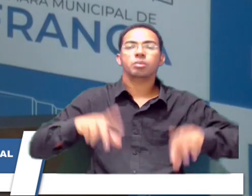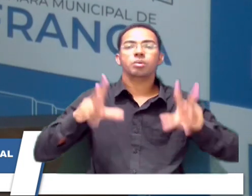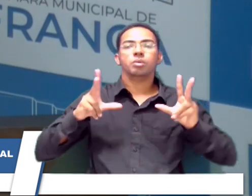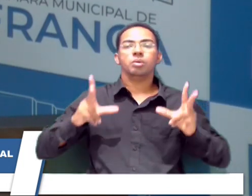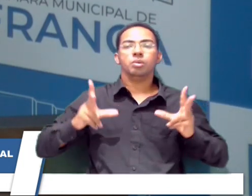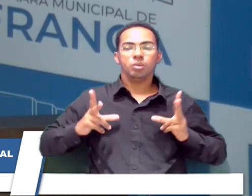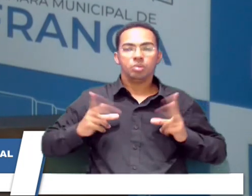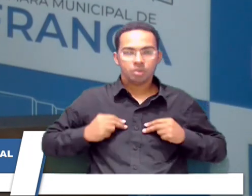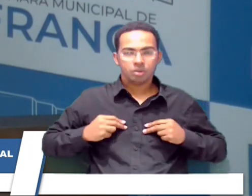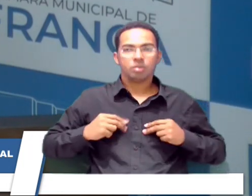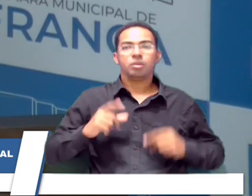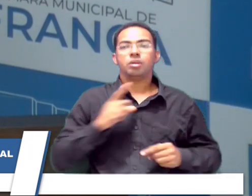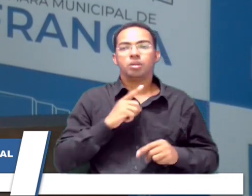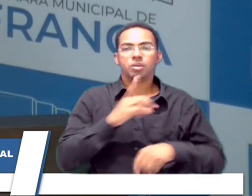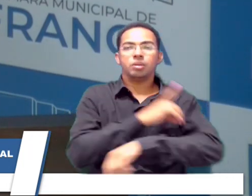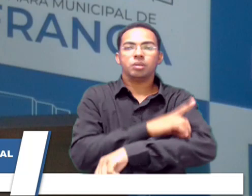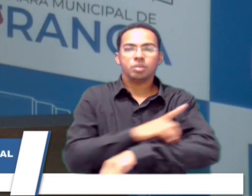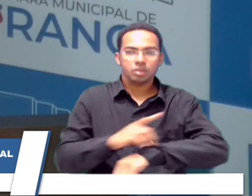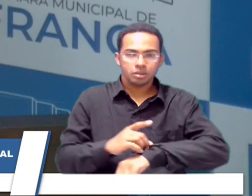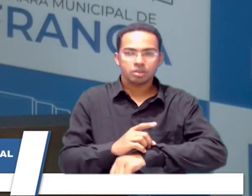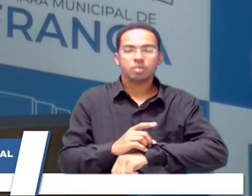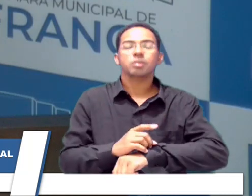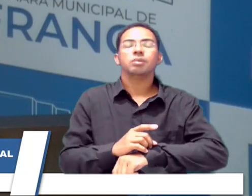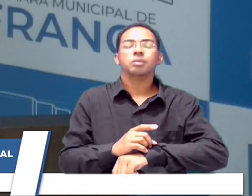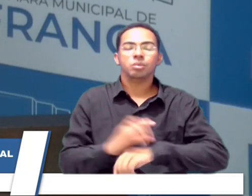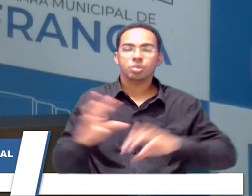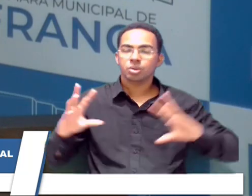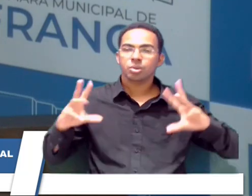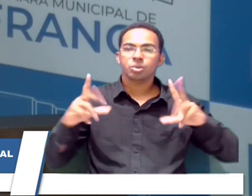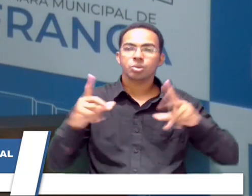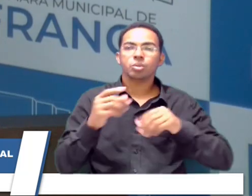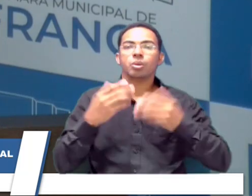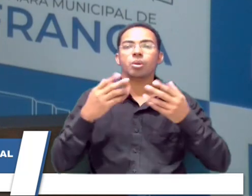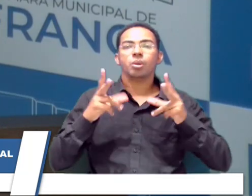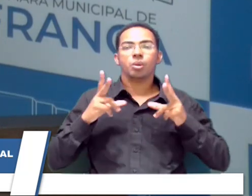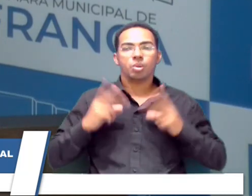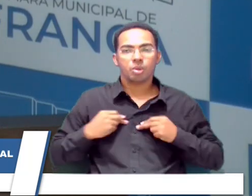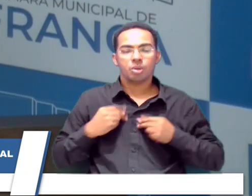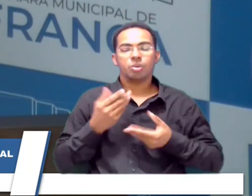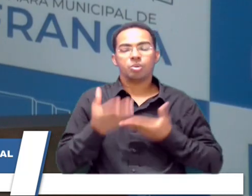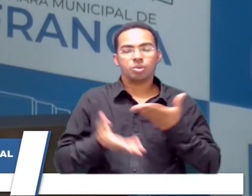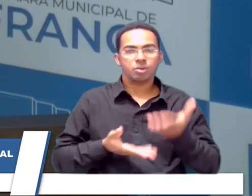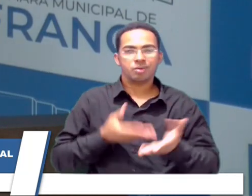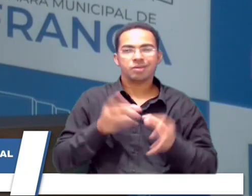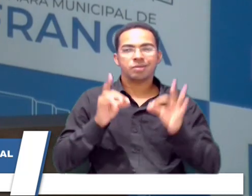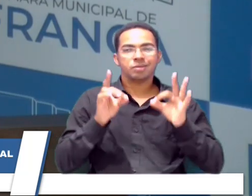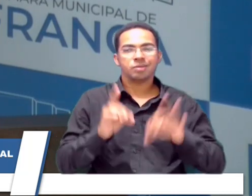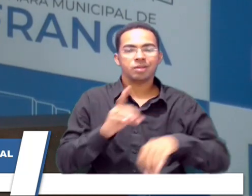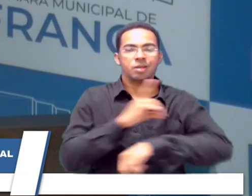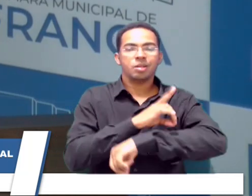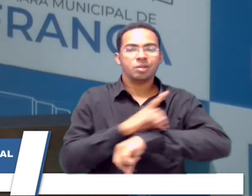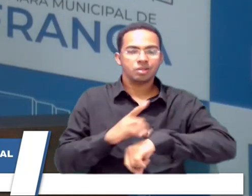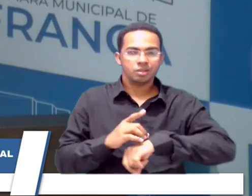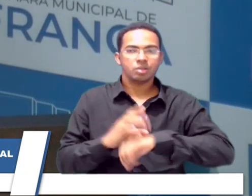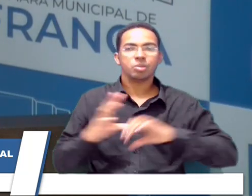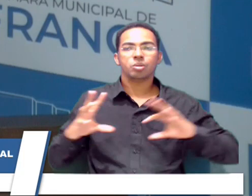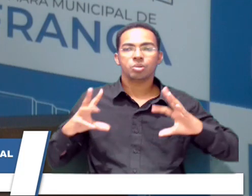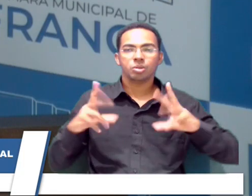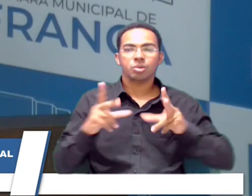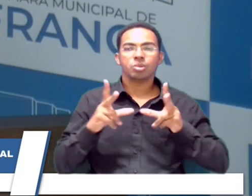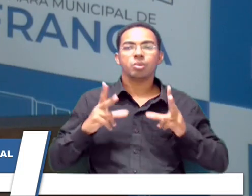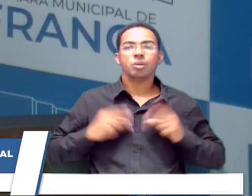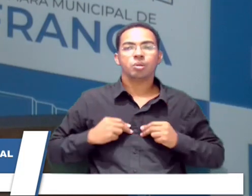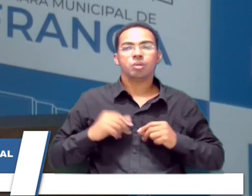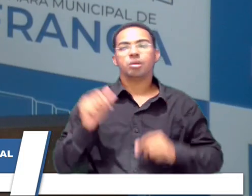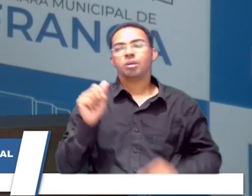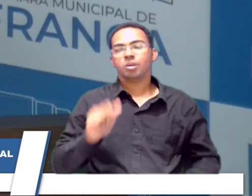ter dignidade, todos merecem ter um tratamento digno, todos merecem ter o que a Associação